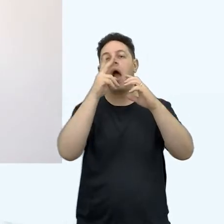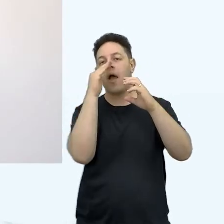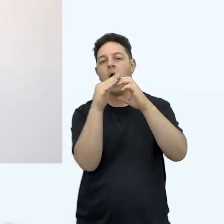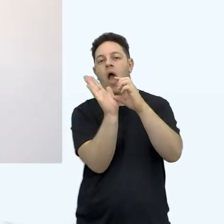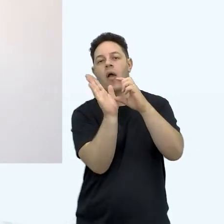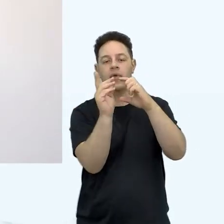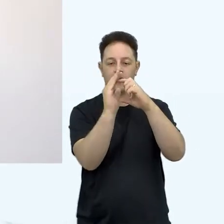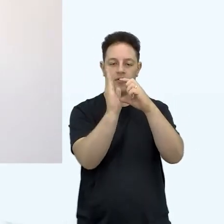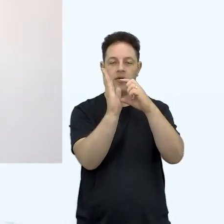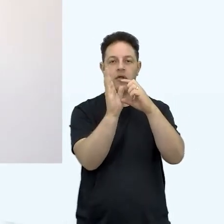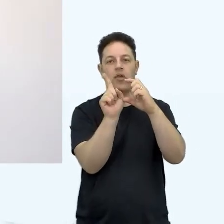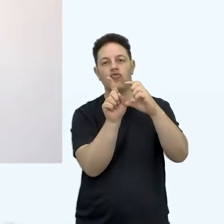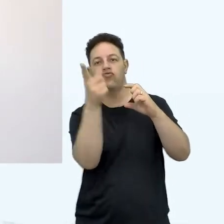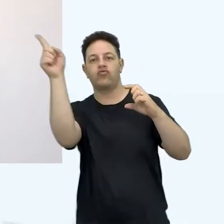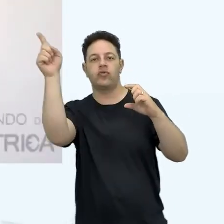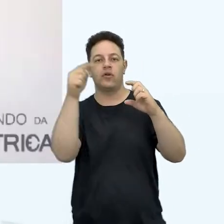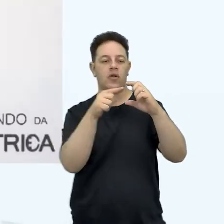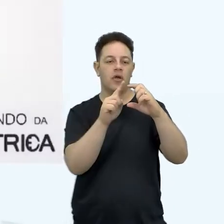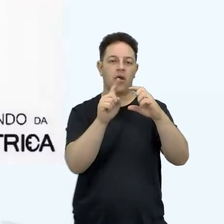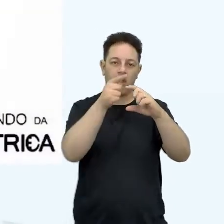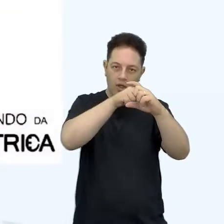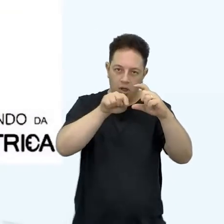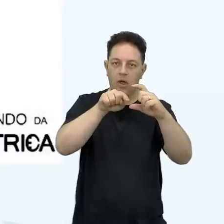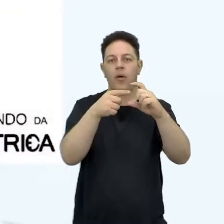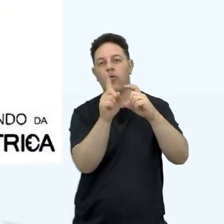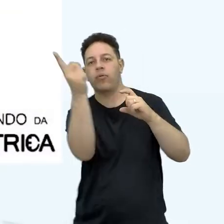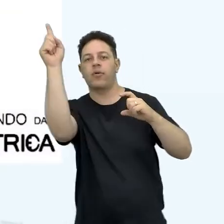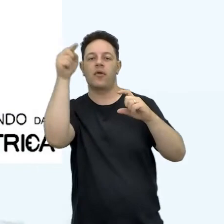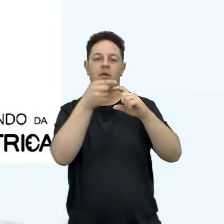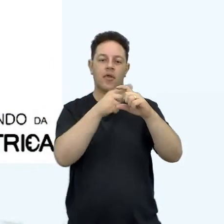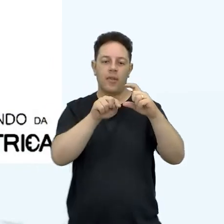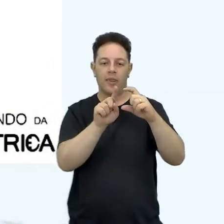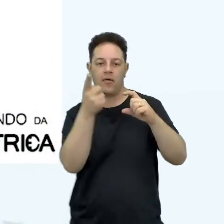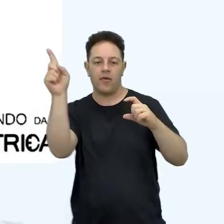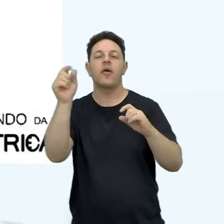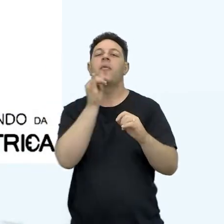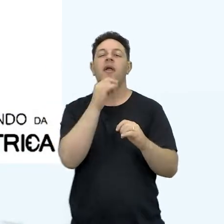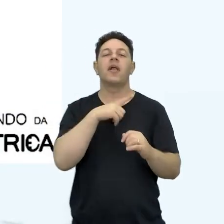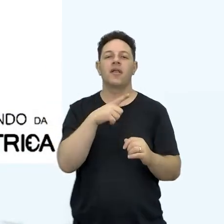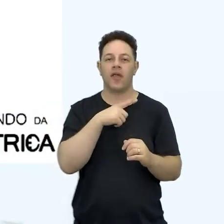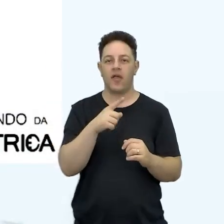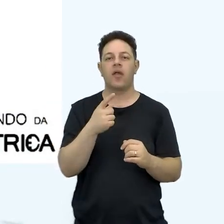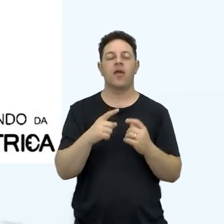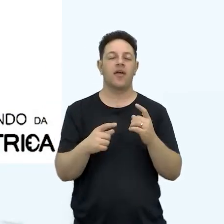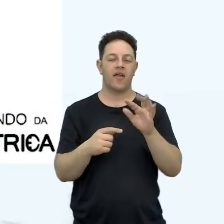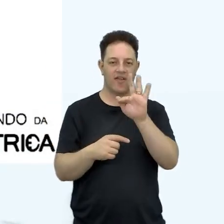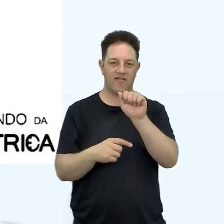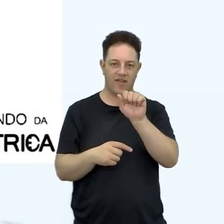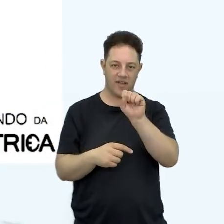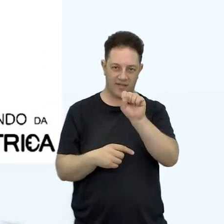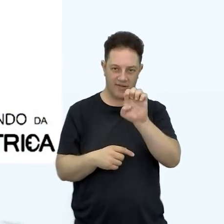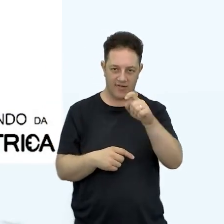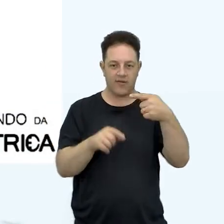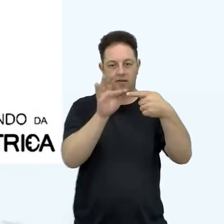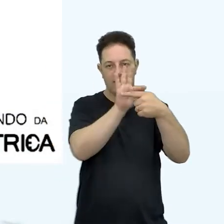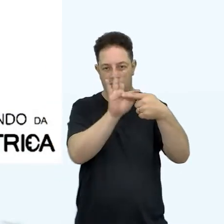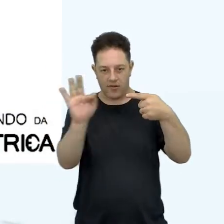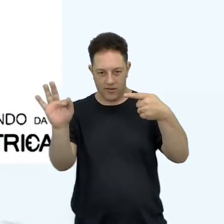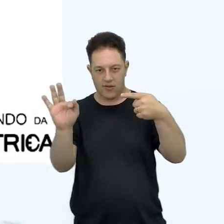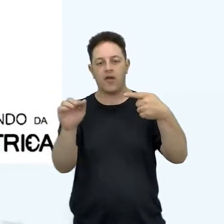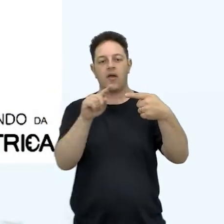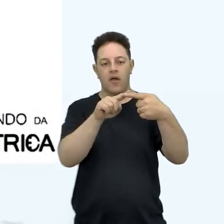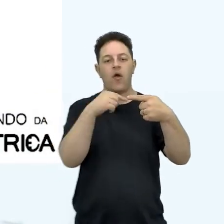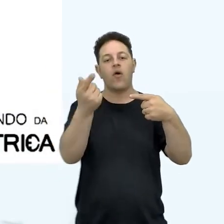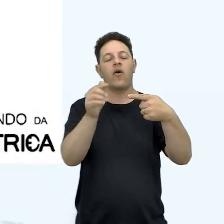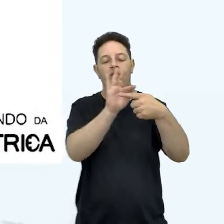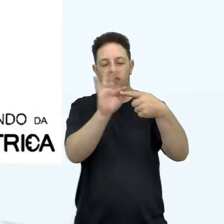fluir para além desse circuito. Quando a gente pensa no circuito monofásico entre fase neutro ou fase-fase,